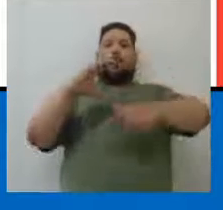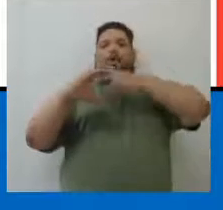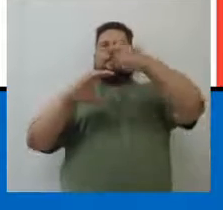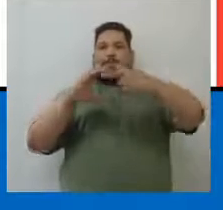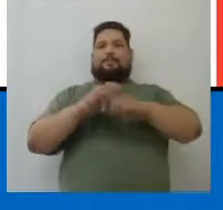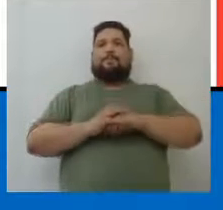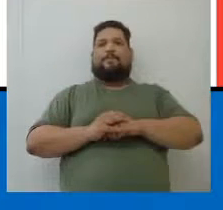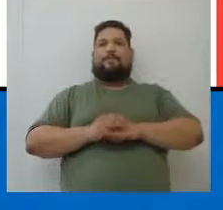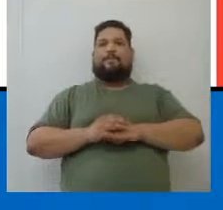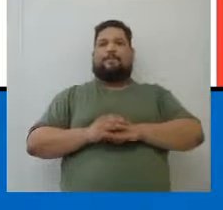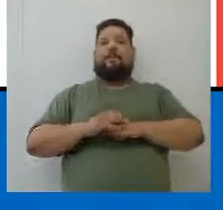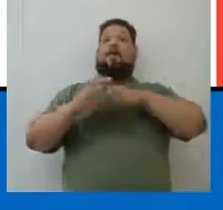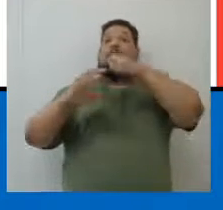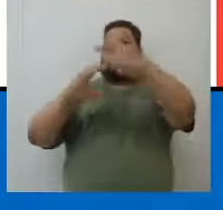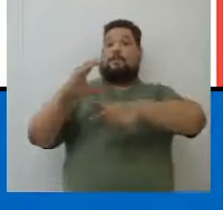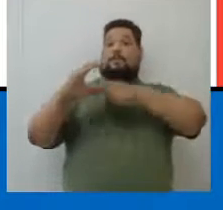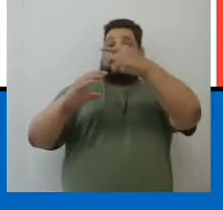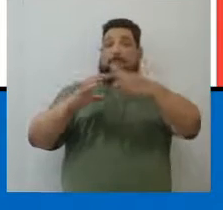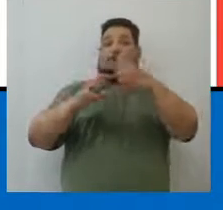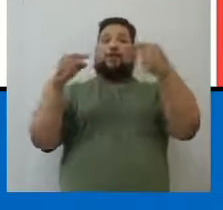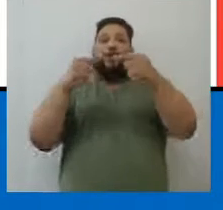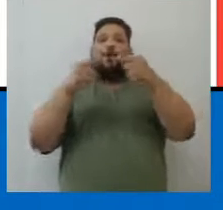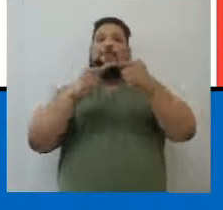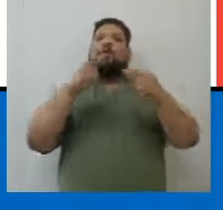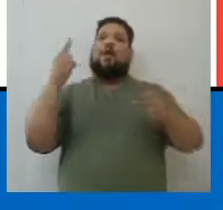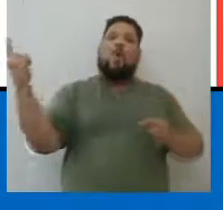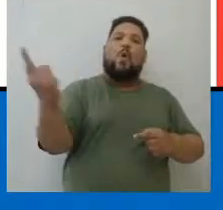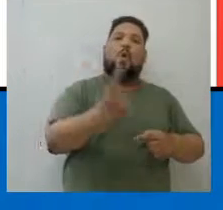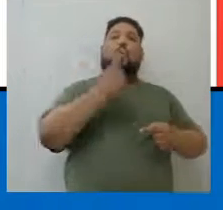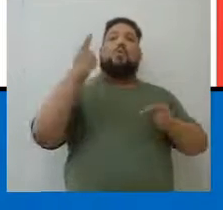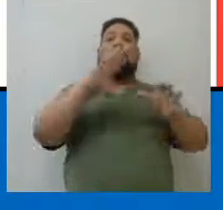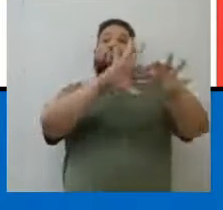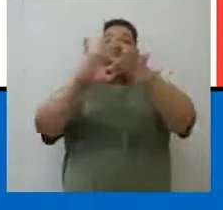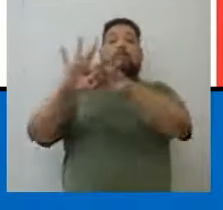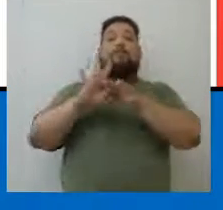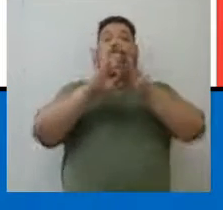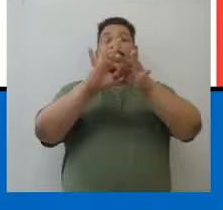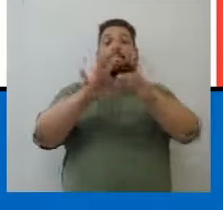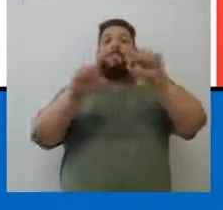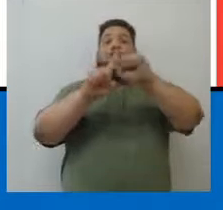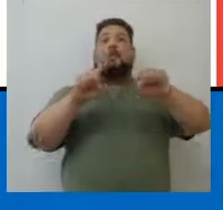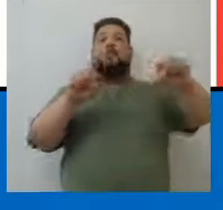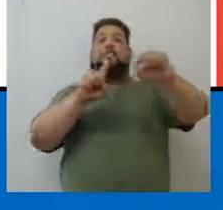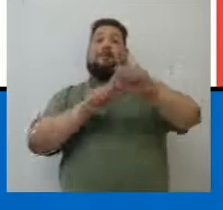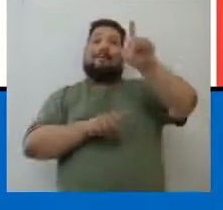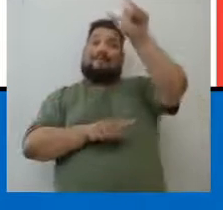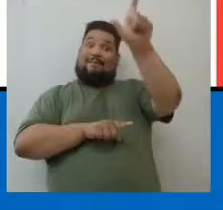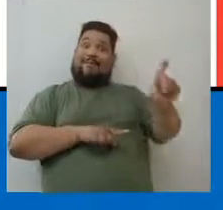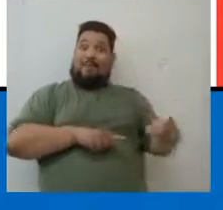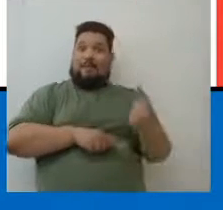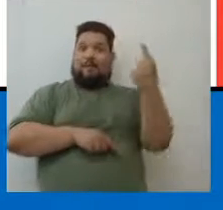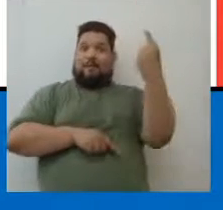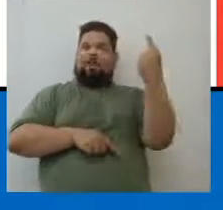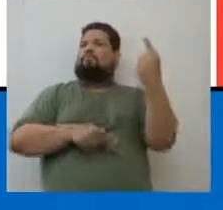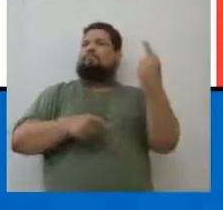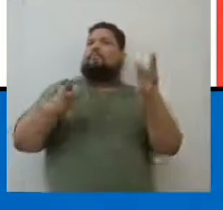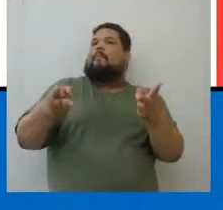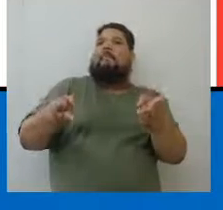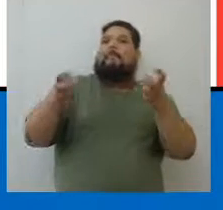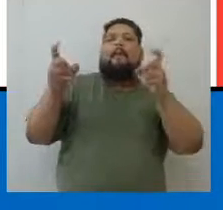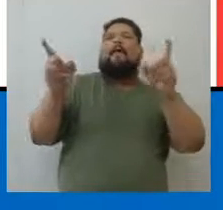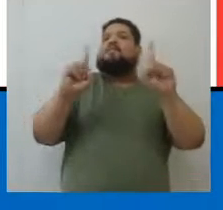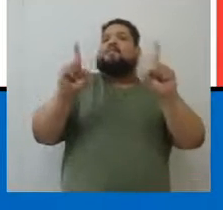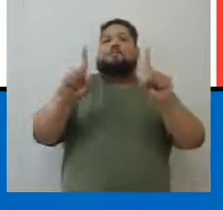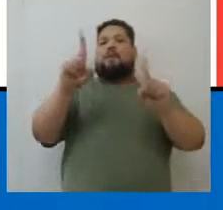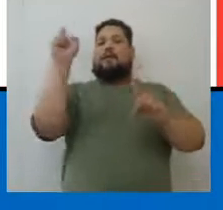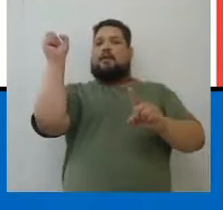globalização é baseada na unificação social, certo? O indivíduo não percebe as dificuldades